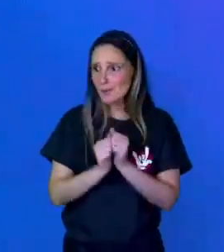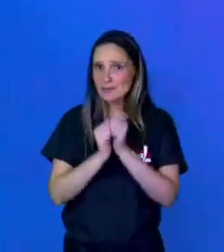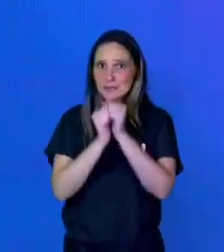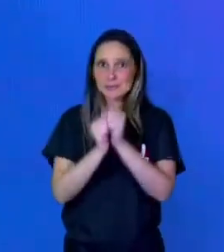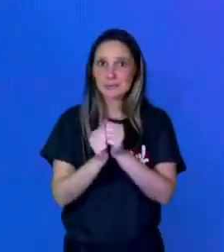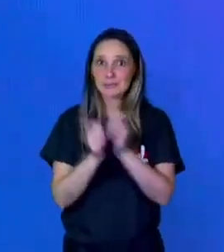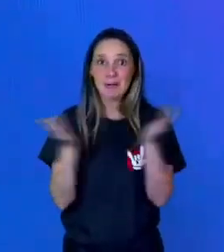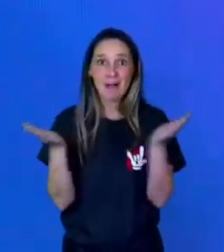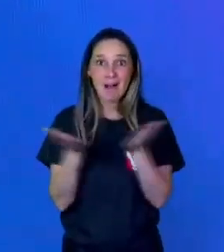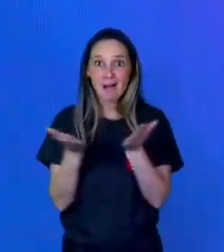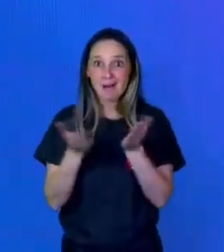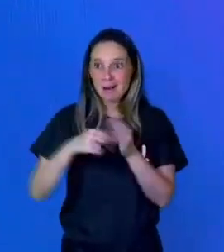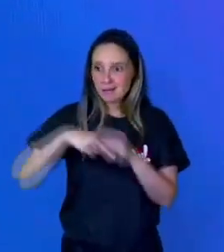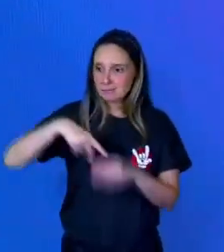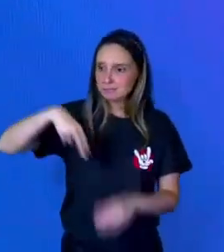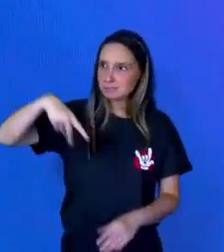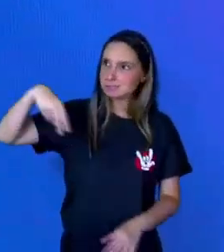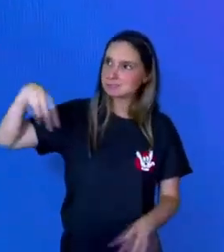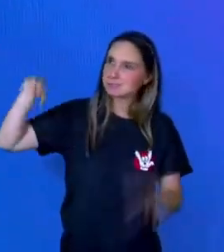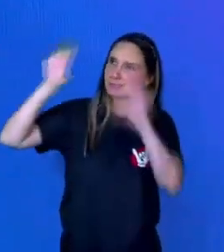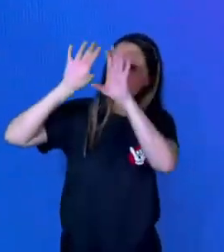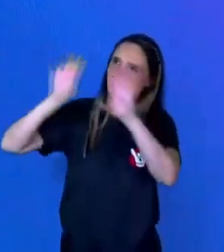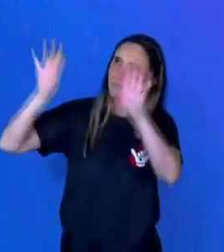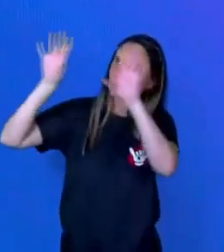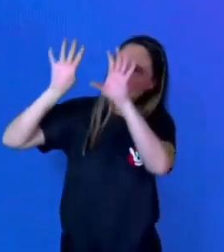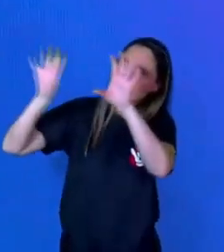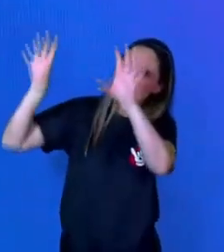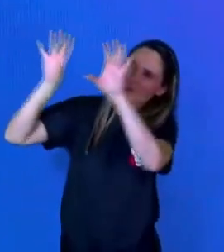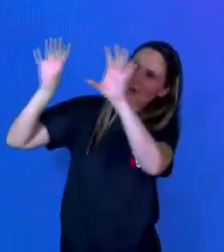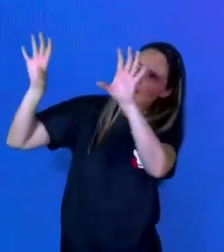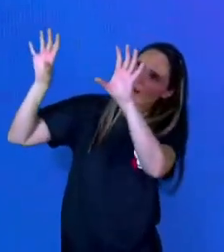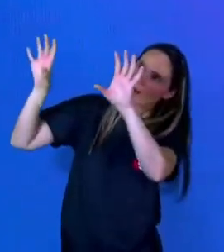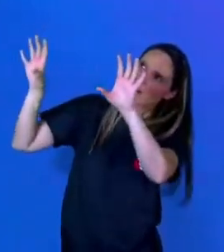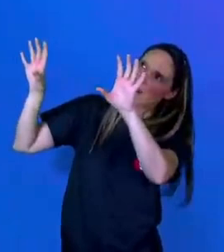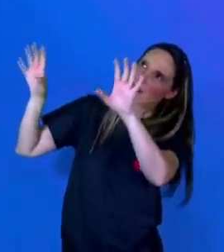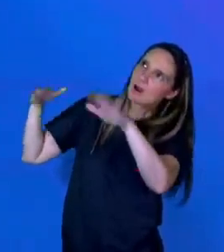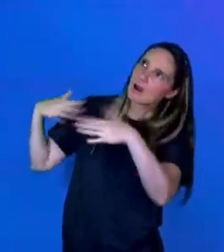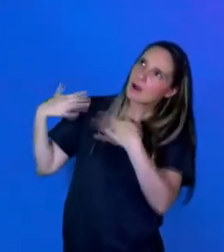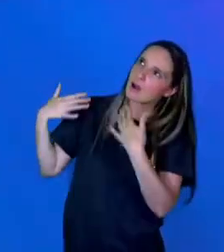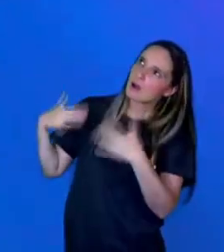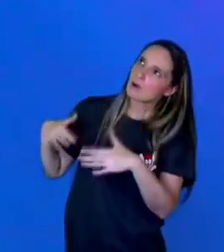de repente uma nuvem encobre ele. E você continua naquela posição,